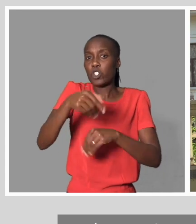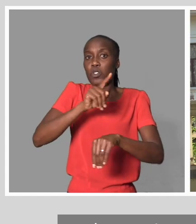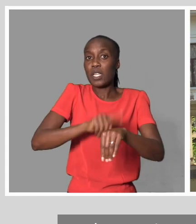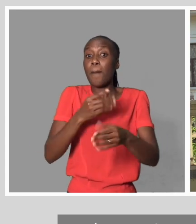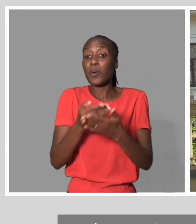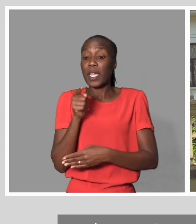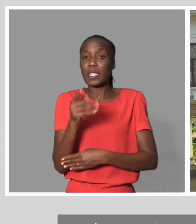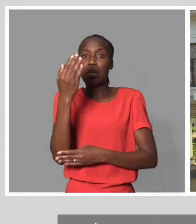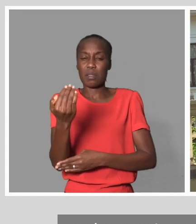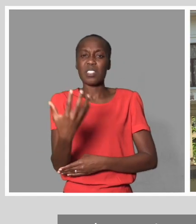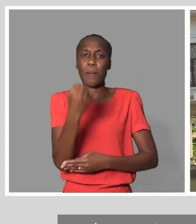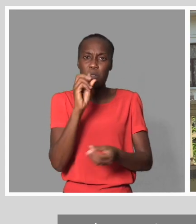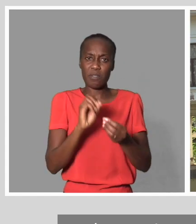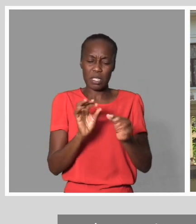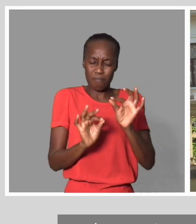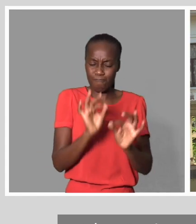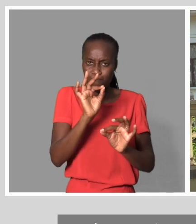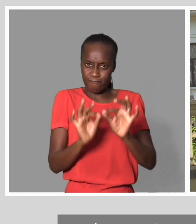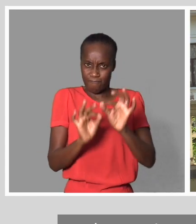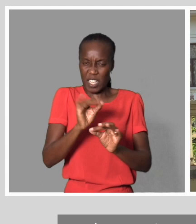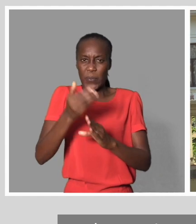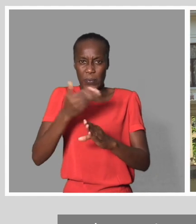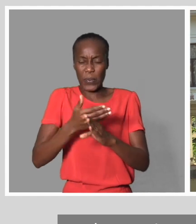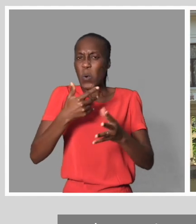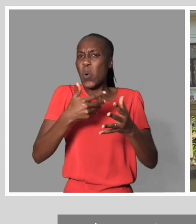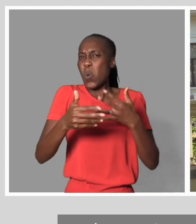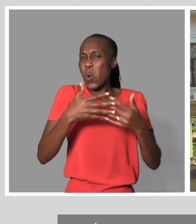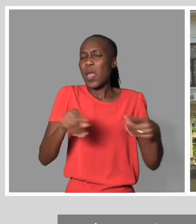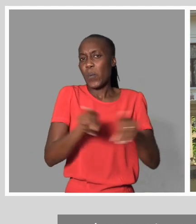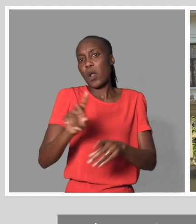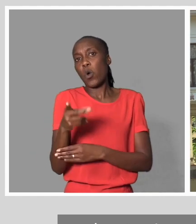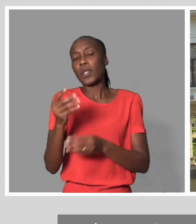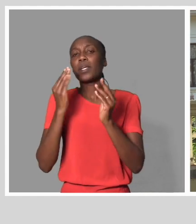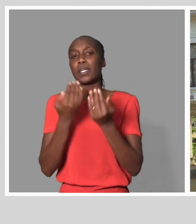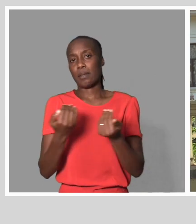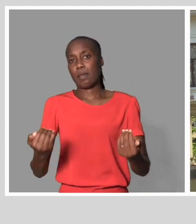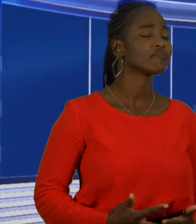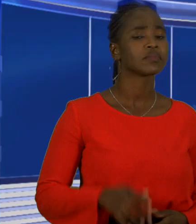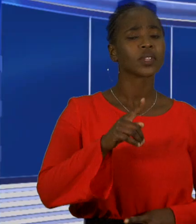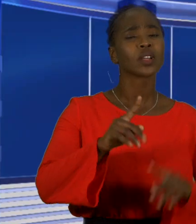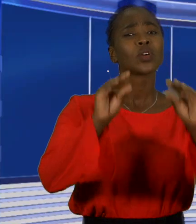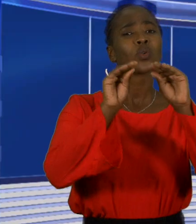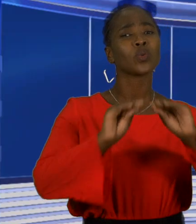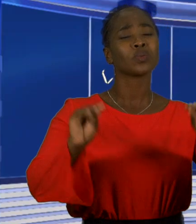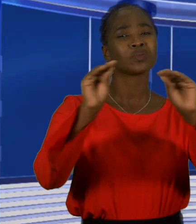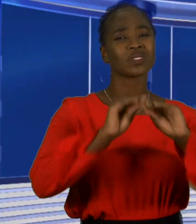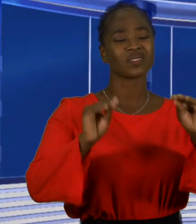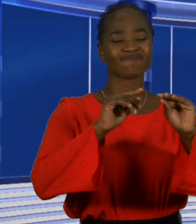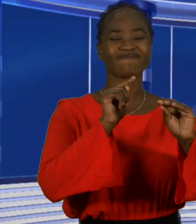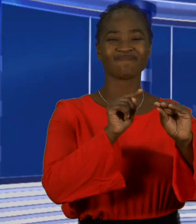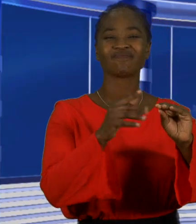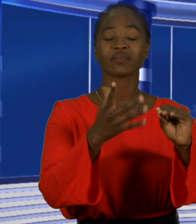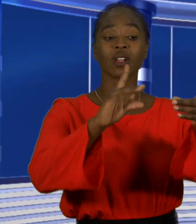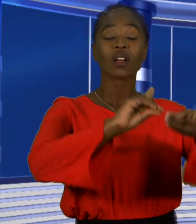do tempo regulamentado, que é para a criança poder resolver os exercícios como qualquer outra criança. Ainda